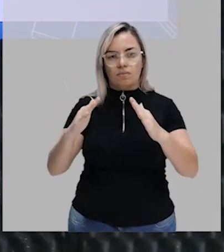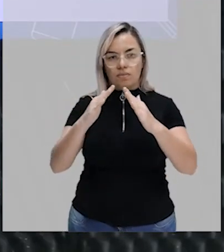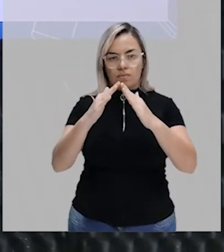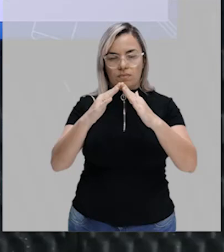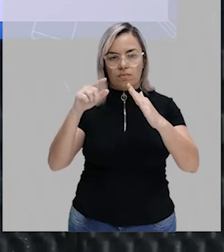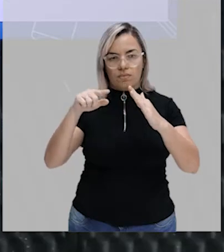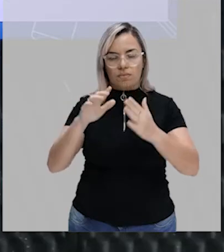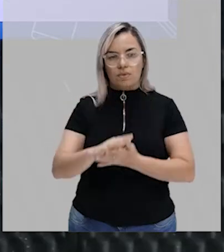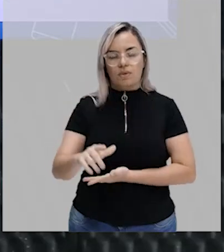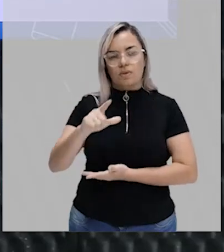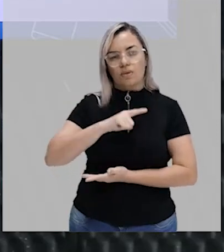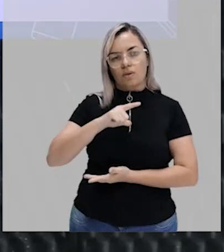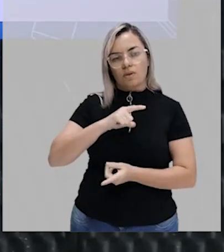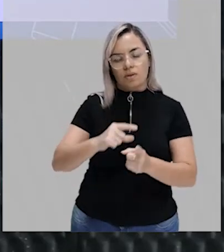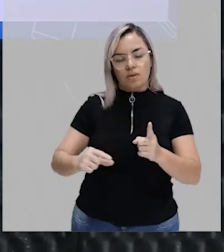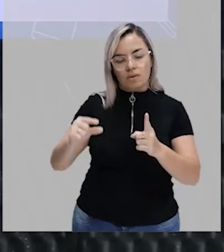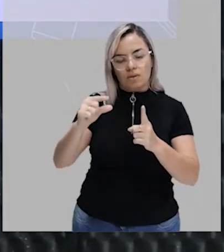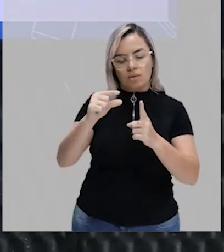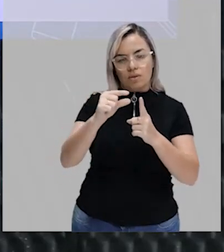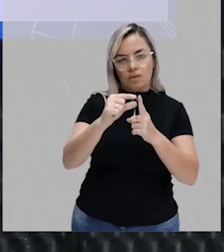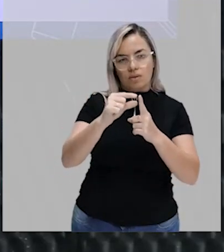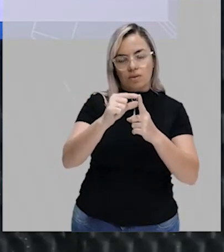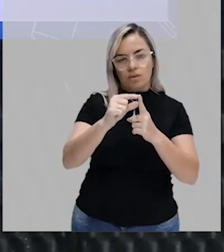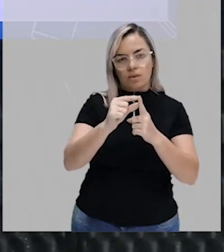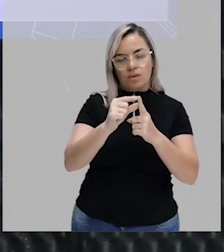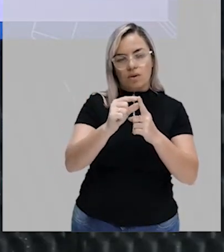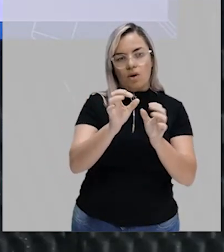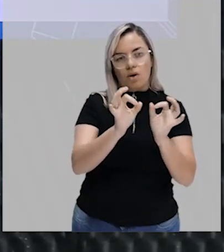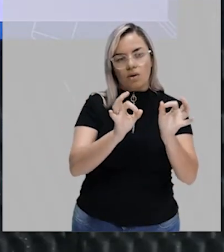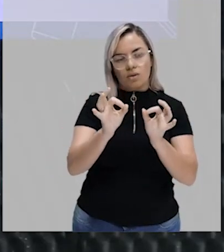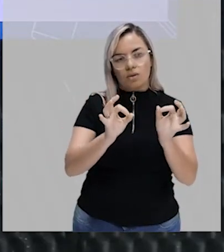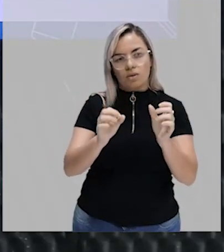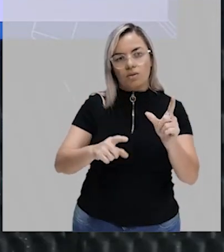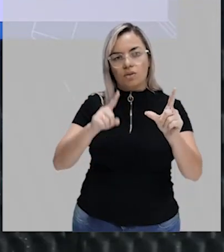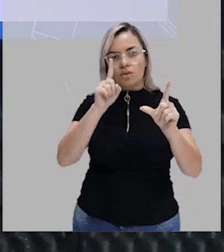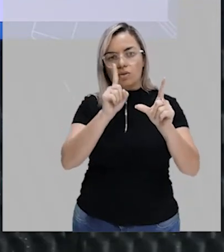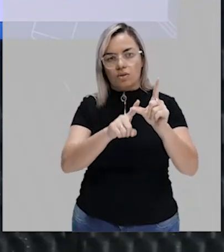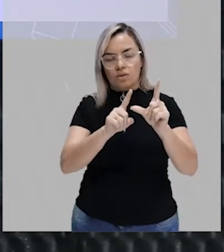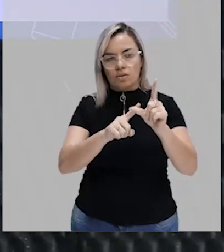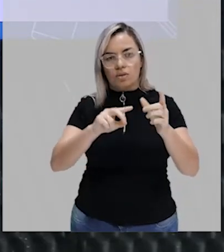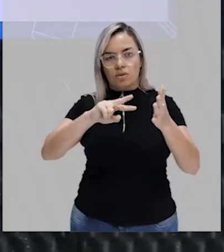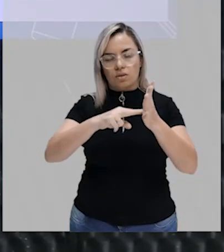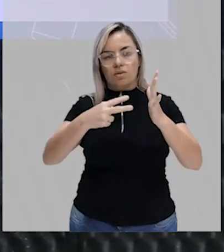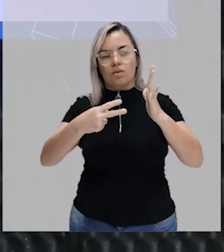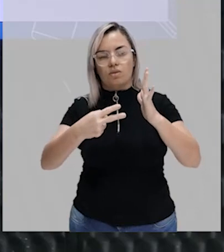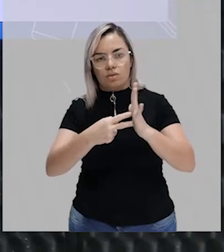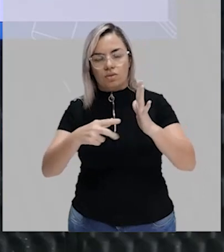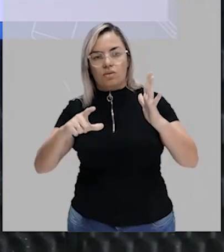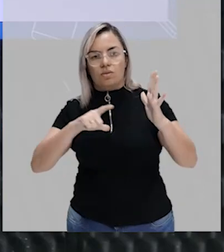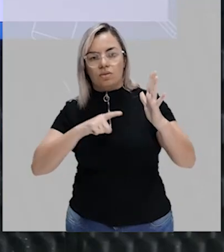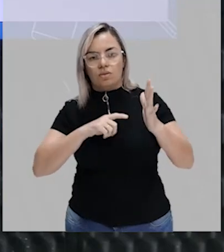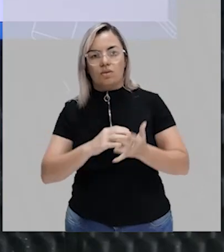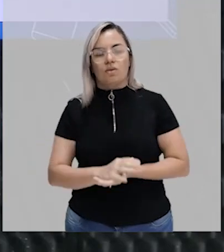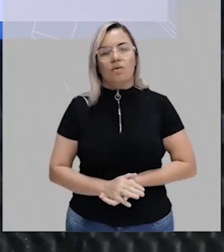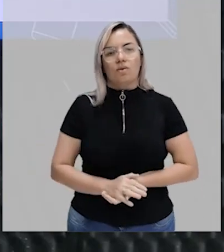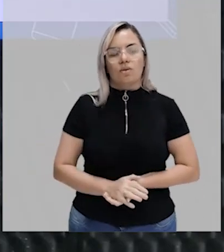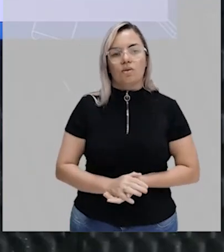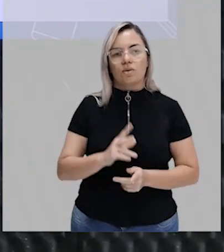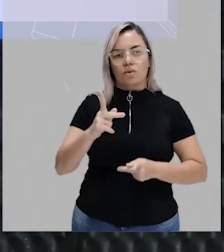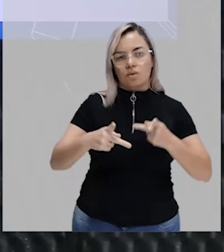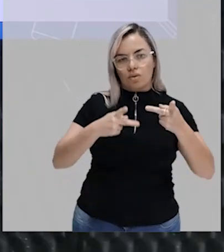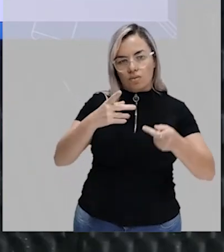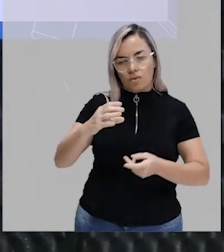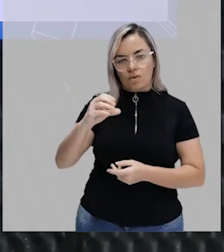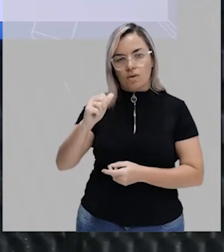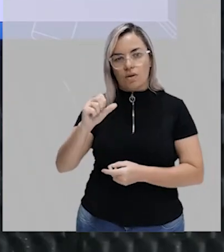essa palavra, eu tenho ali uma sequência de letras para dar um sentido. Quando eu falo casa, você vai lembrar